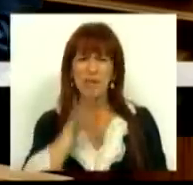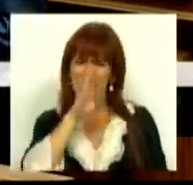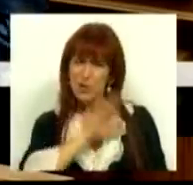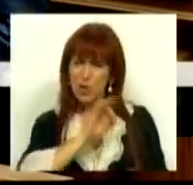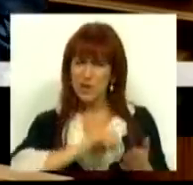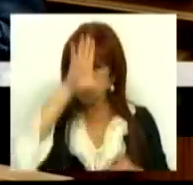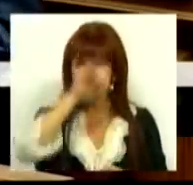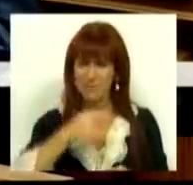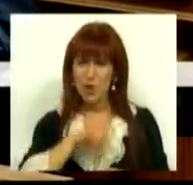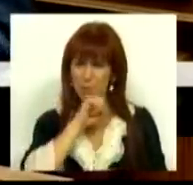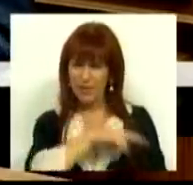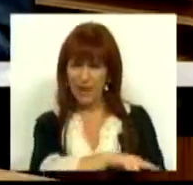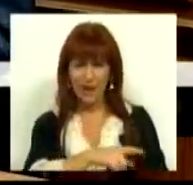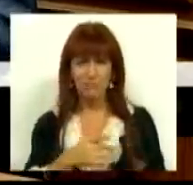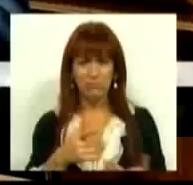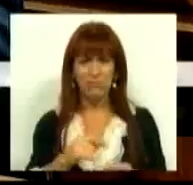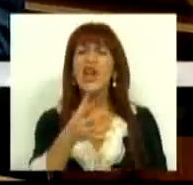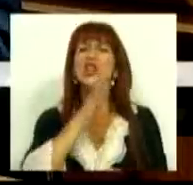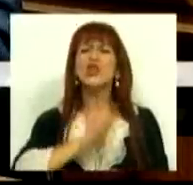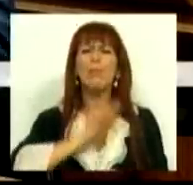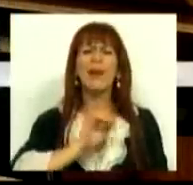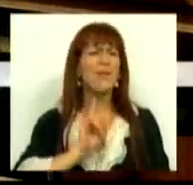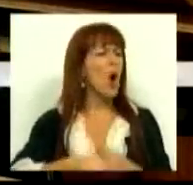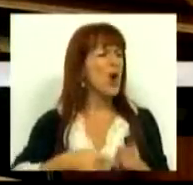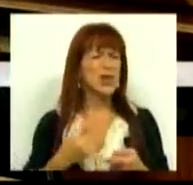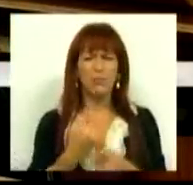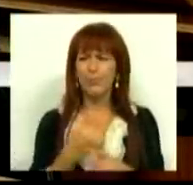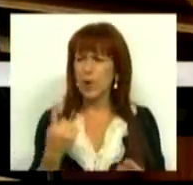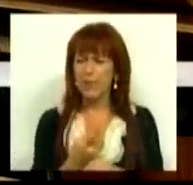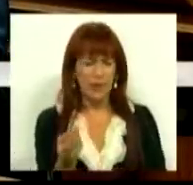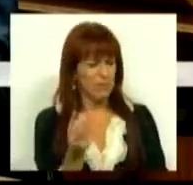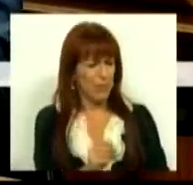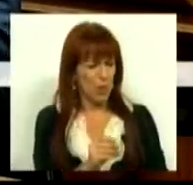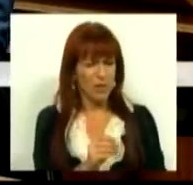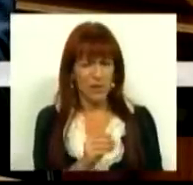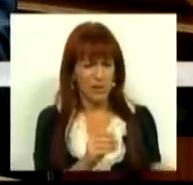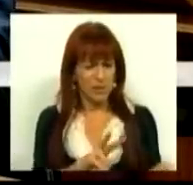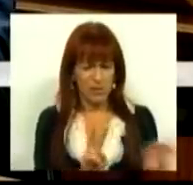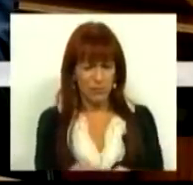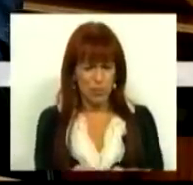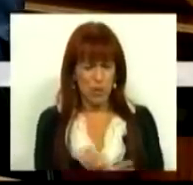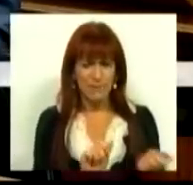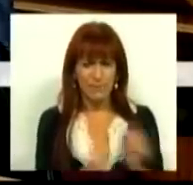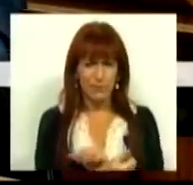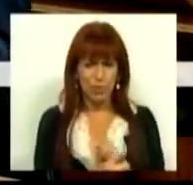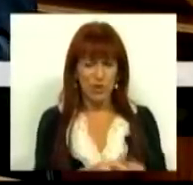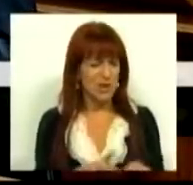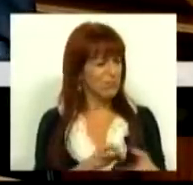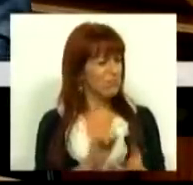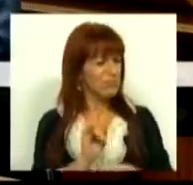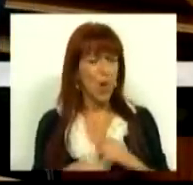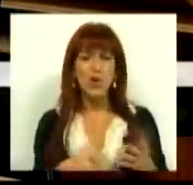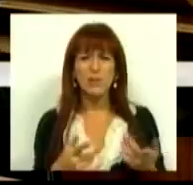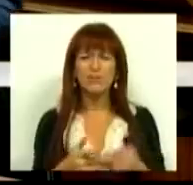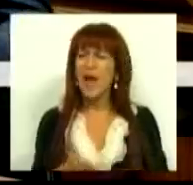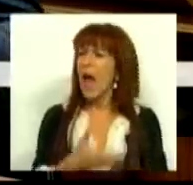Sr. Secretário de Estado tivesse a oportunidade, de me explicar qual é que é a razão por que foi feita esta alteração em relação àquilo